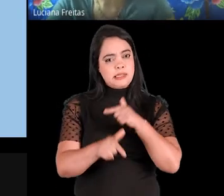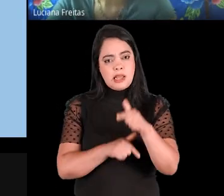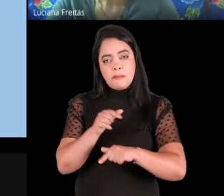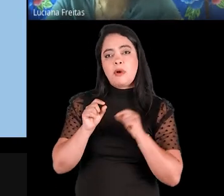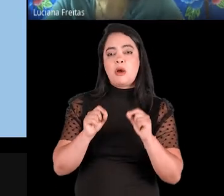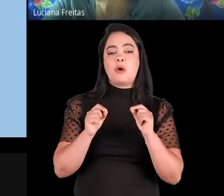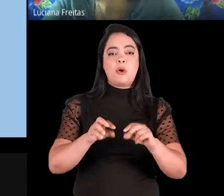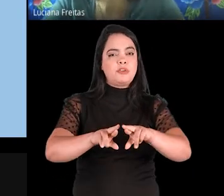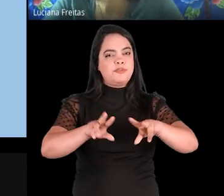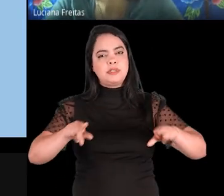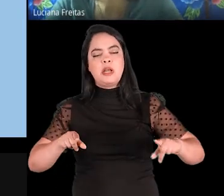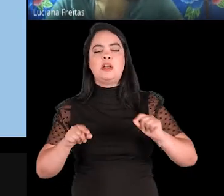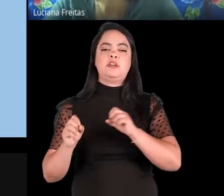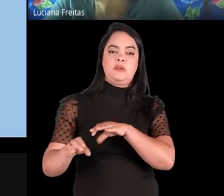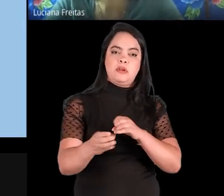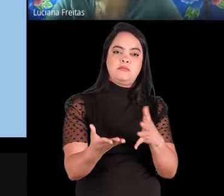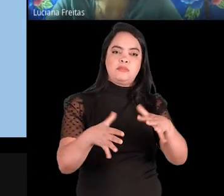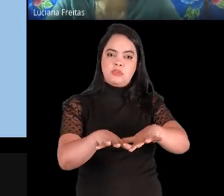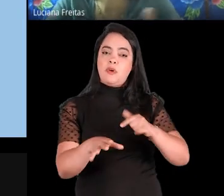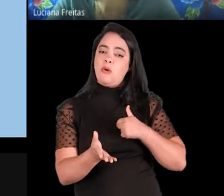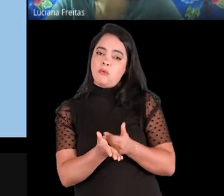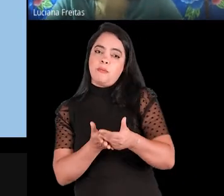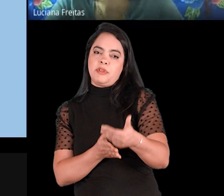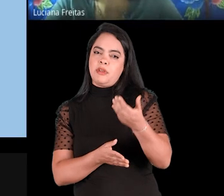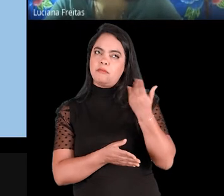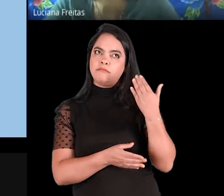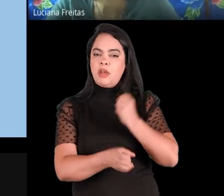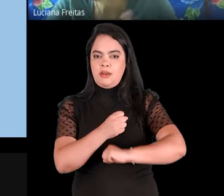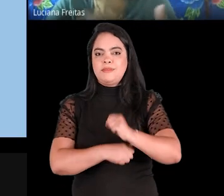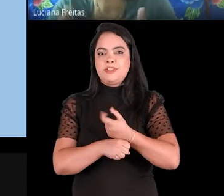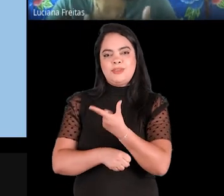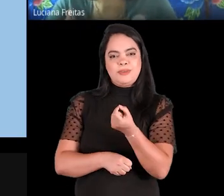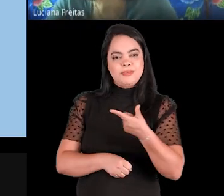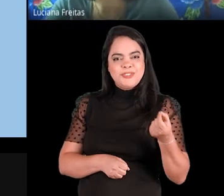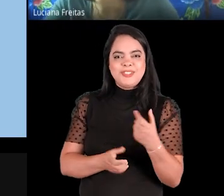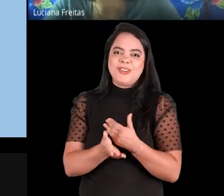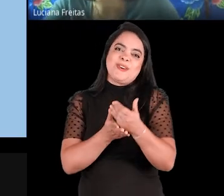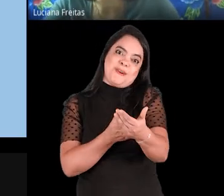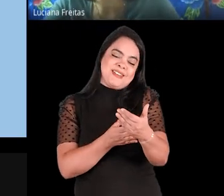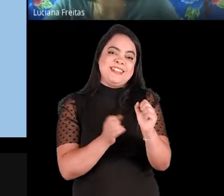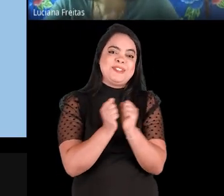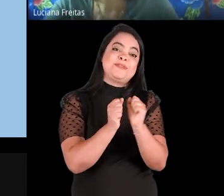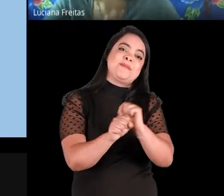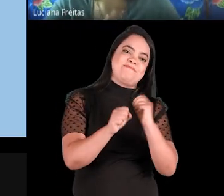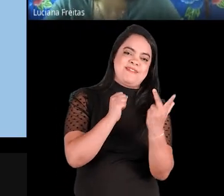inclusiva. E eu estou desde 2020, né, iniciando aí junto com a pandemia, então esse trabalho